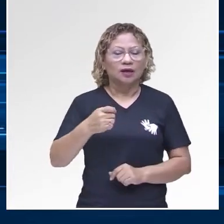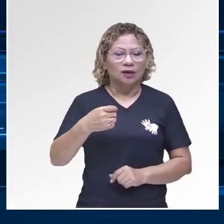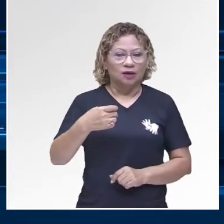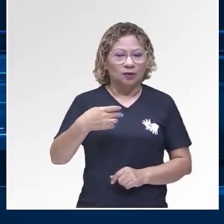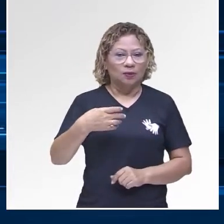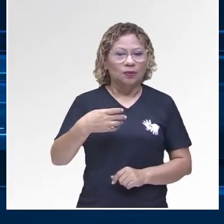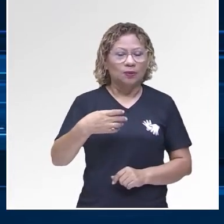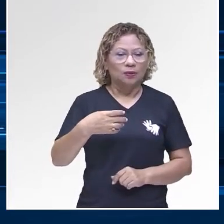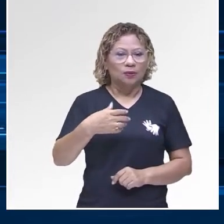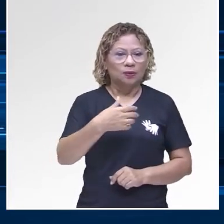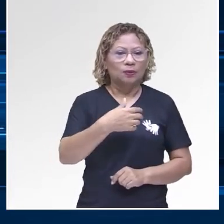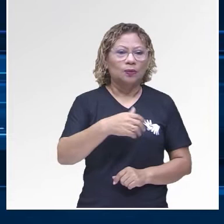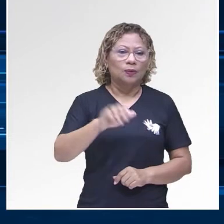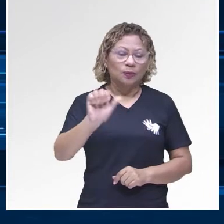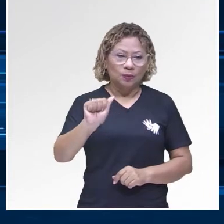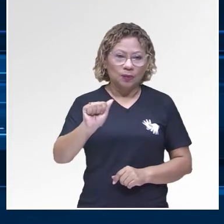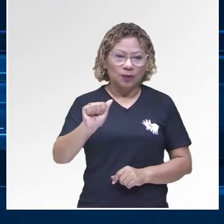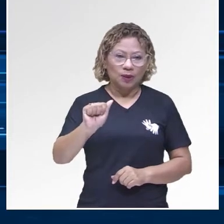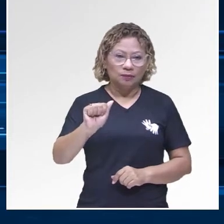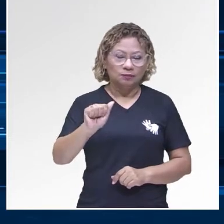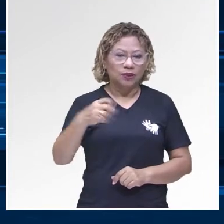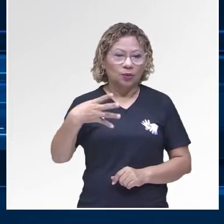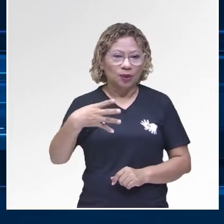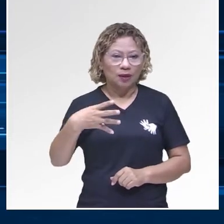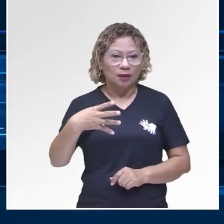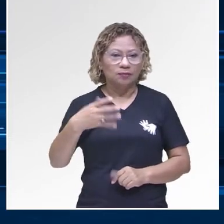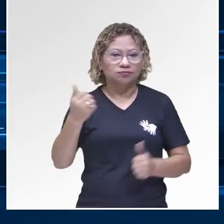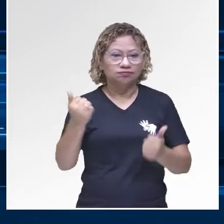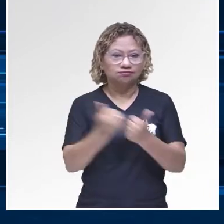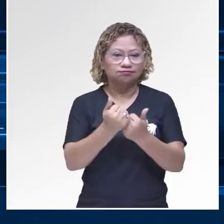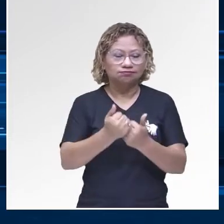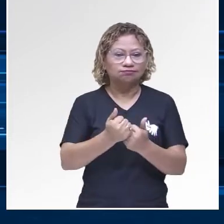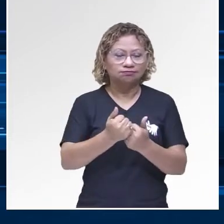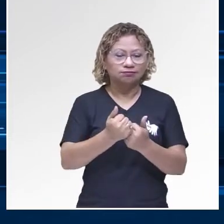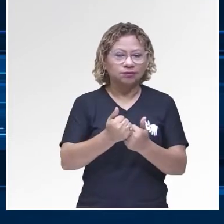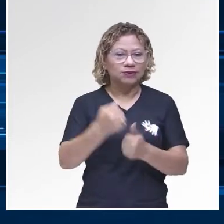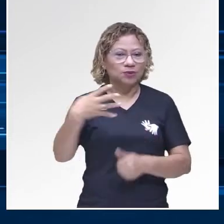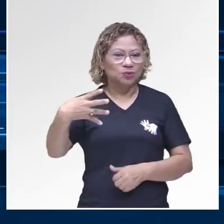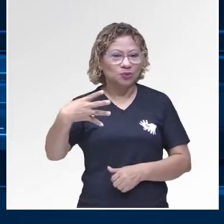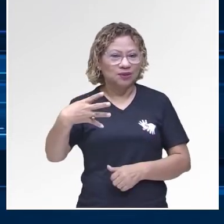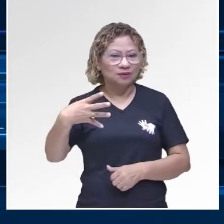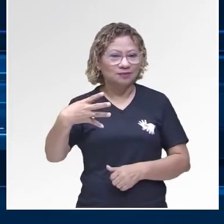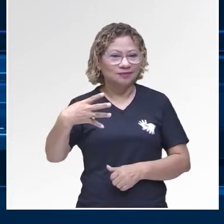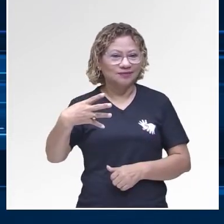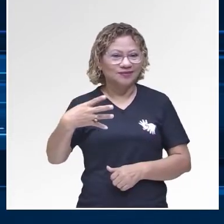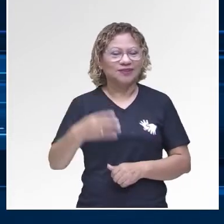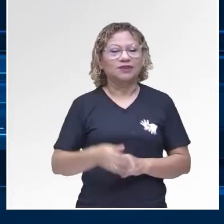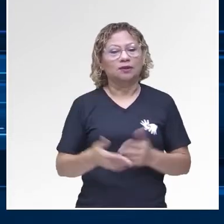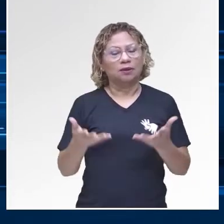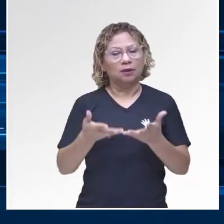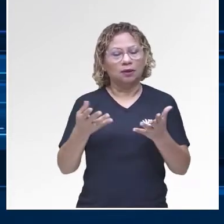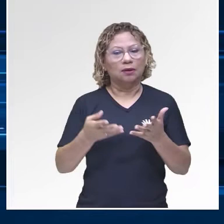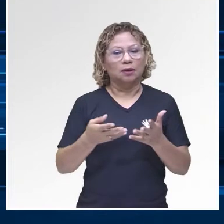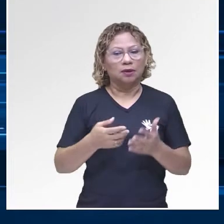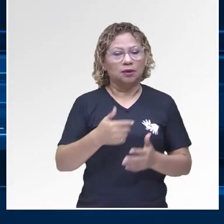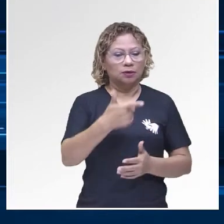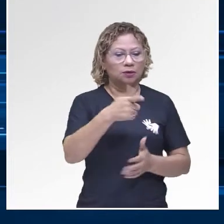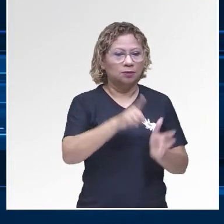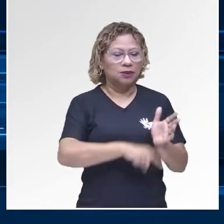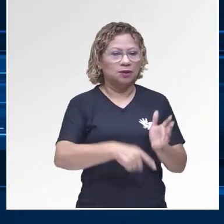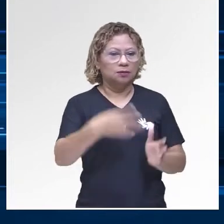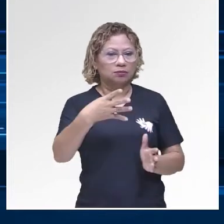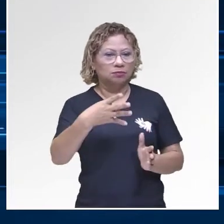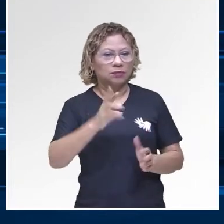menos 2. Observe que não muda. A razão continua a mesma. Só que, diferente do primeiro